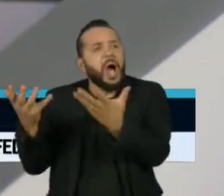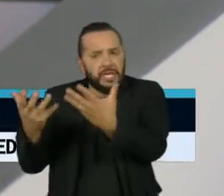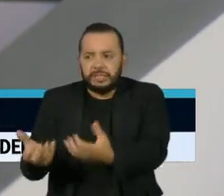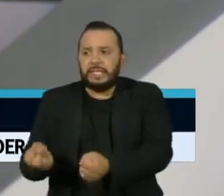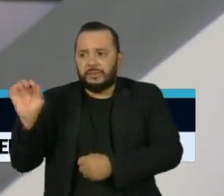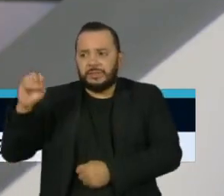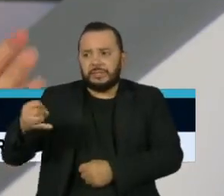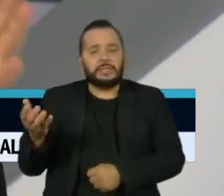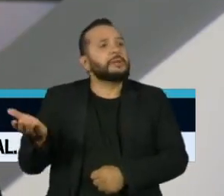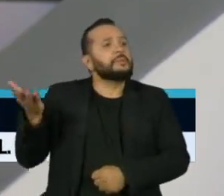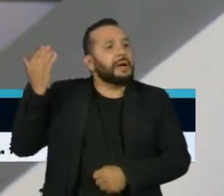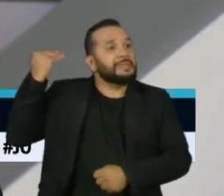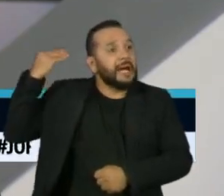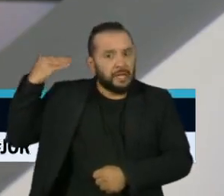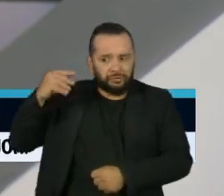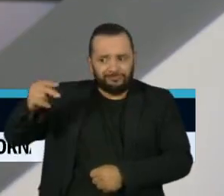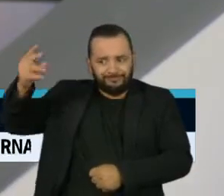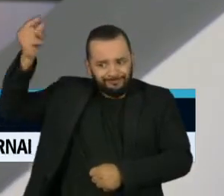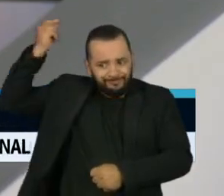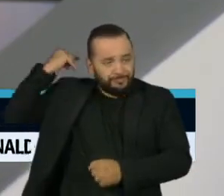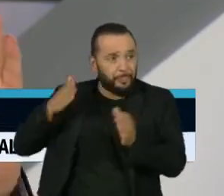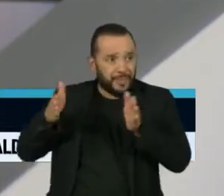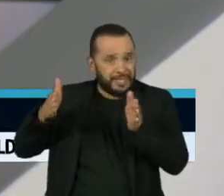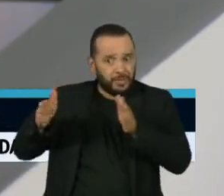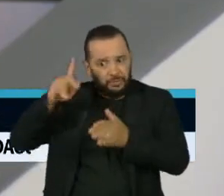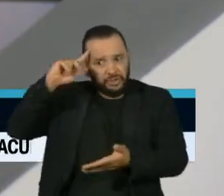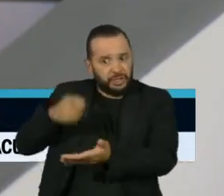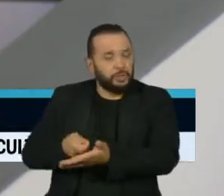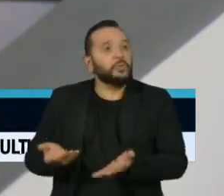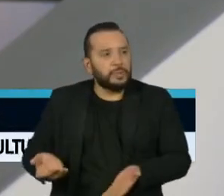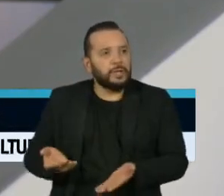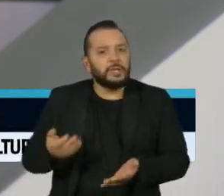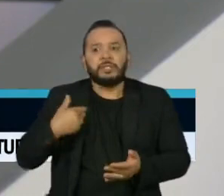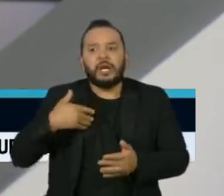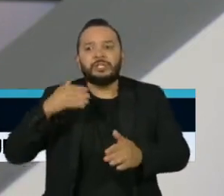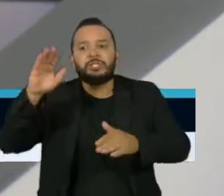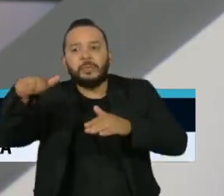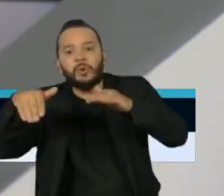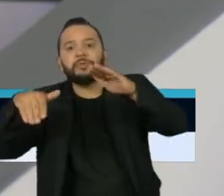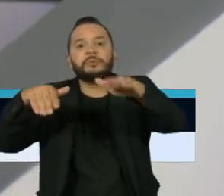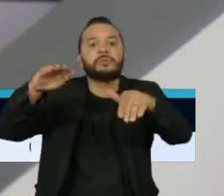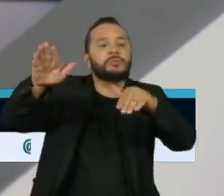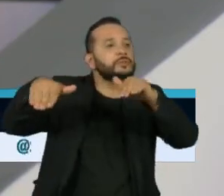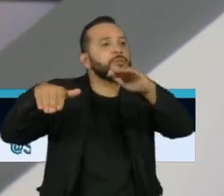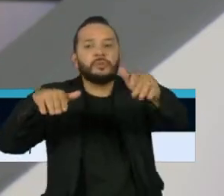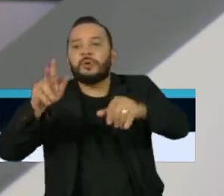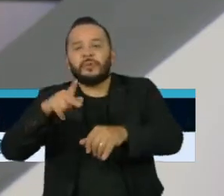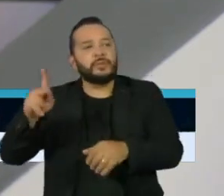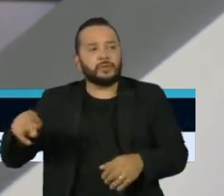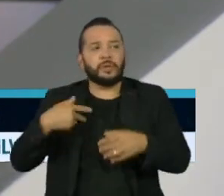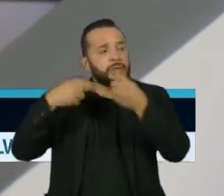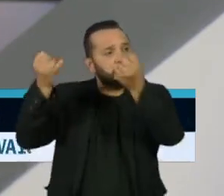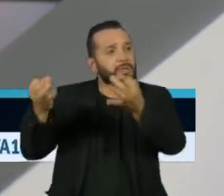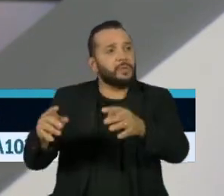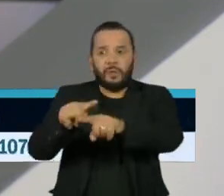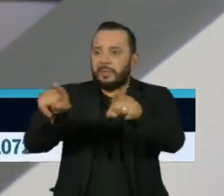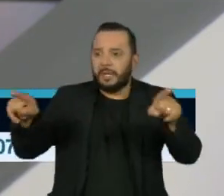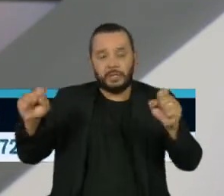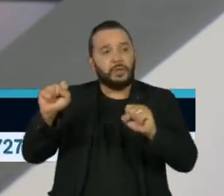os professores, e os professores mais importantes, na sua sala, e disse o